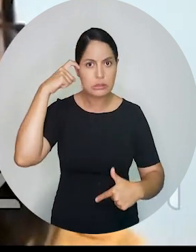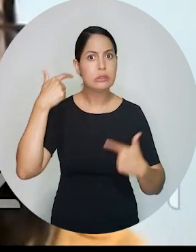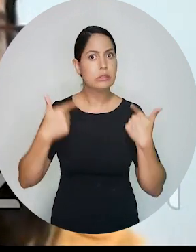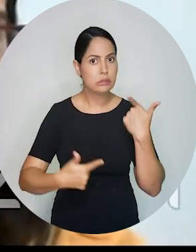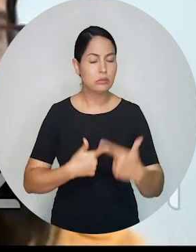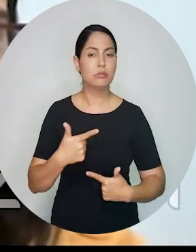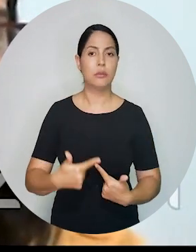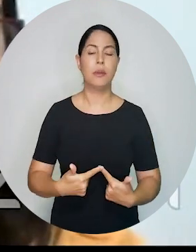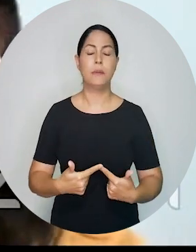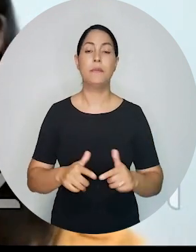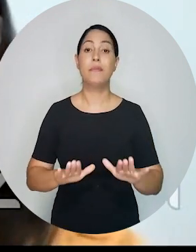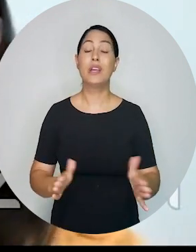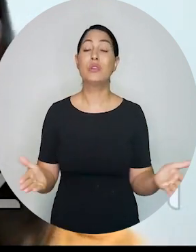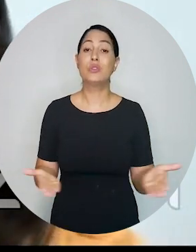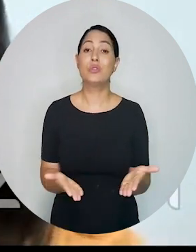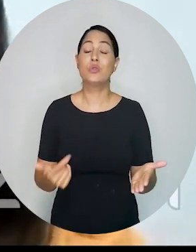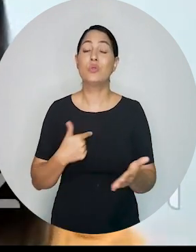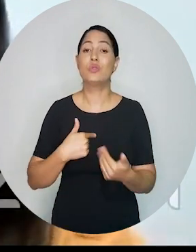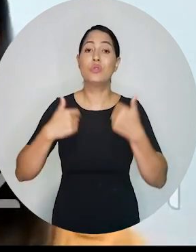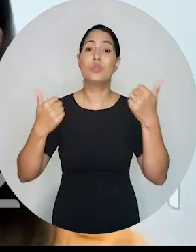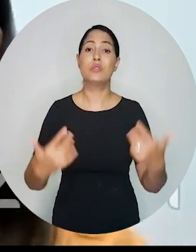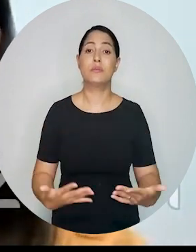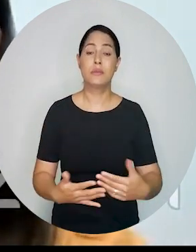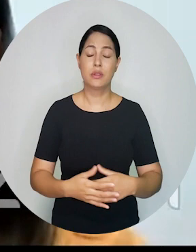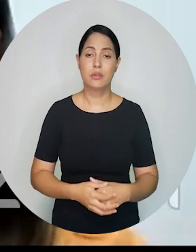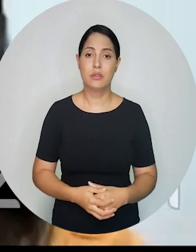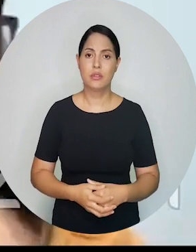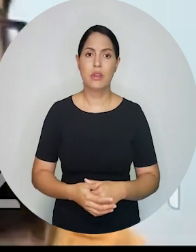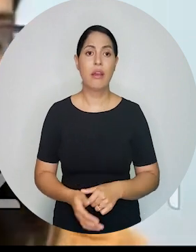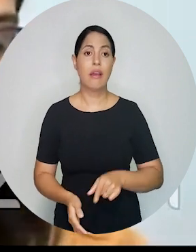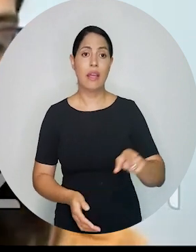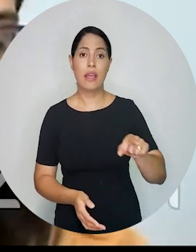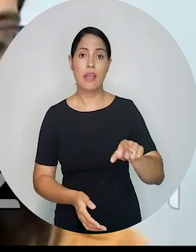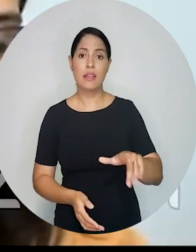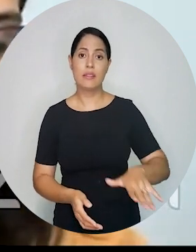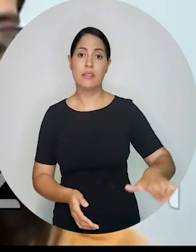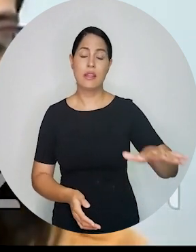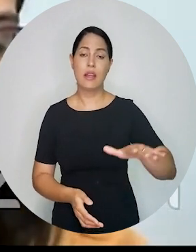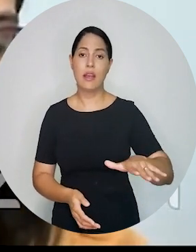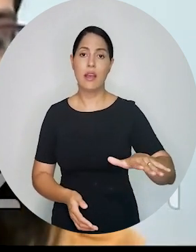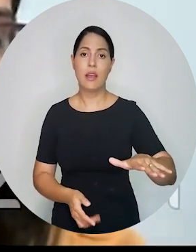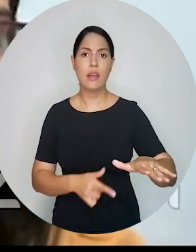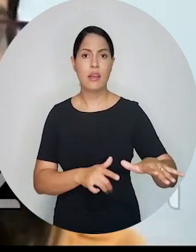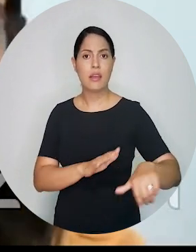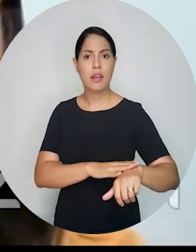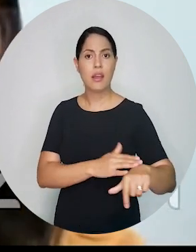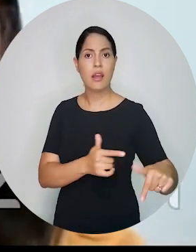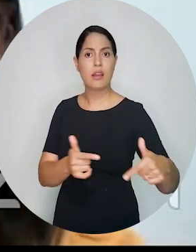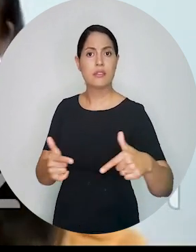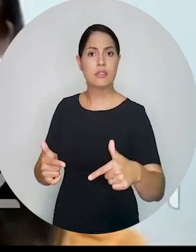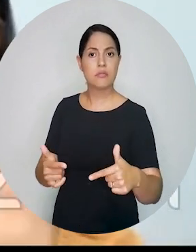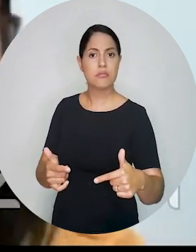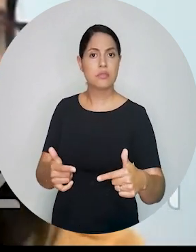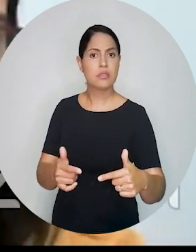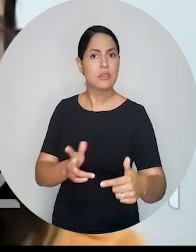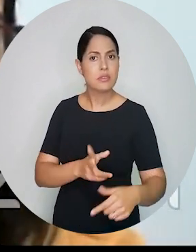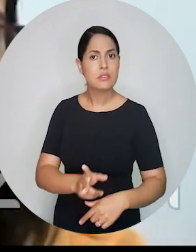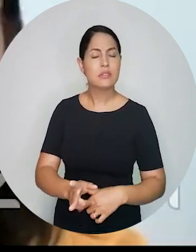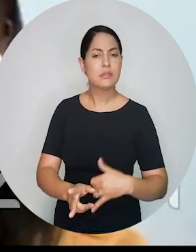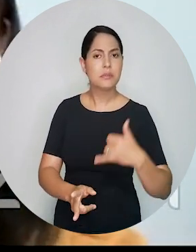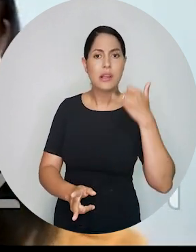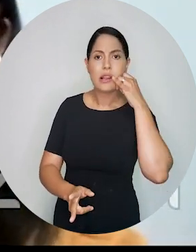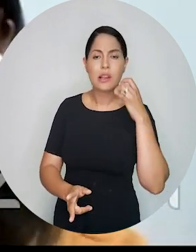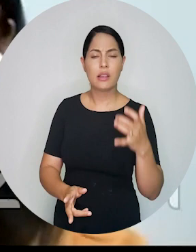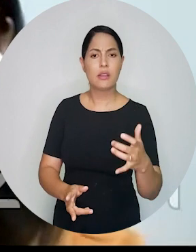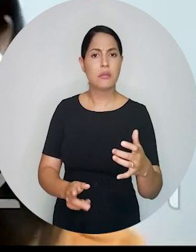Tanto que hoje em dia eu digo que nada eles fazem sem poder ligar aqui no ramal. Tá certo, posso fazer, pede